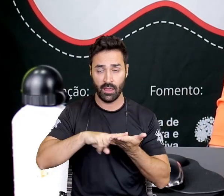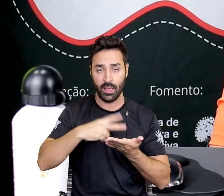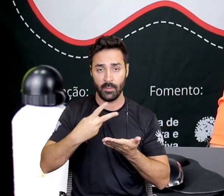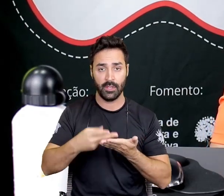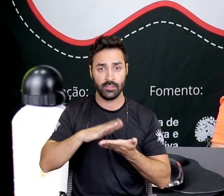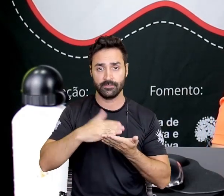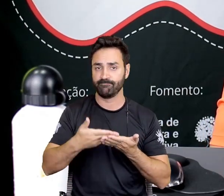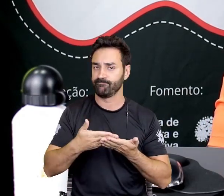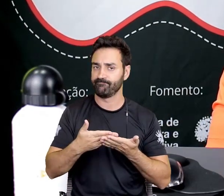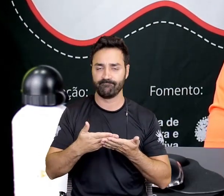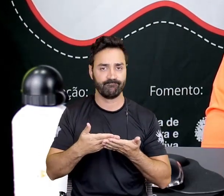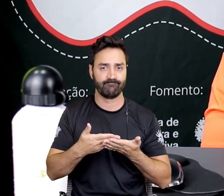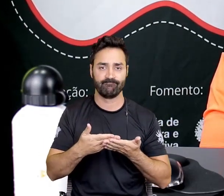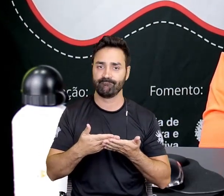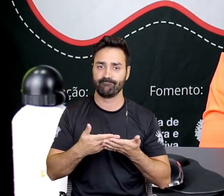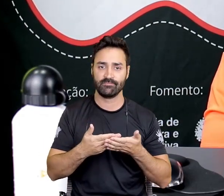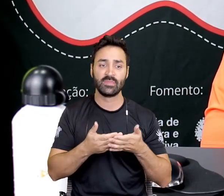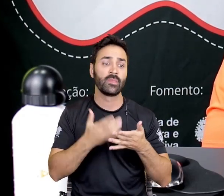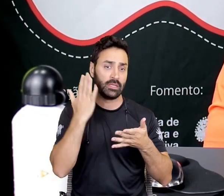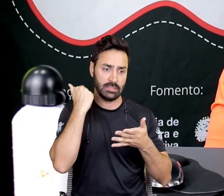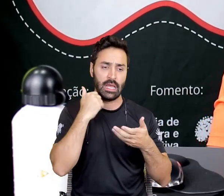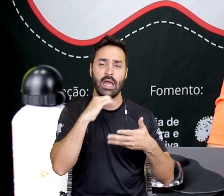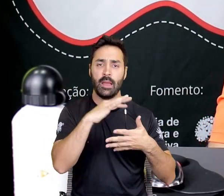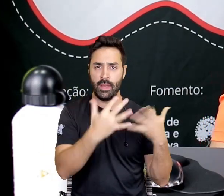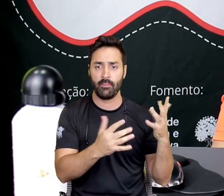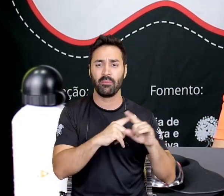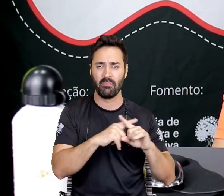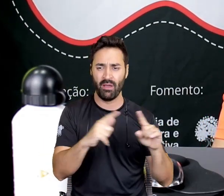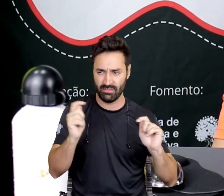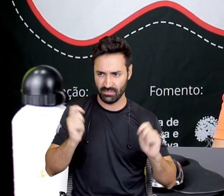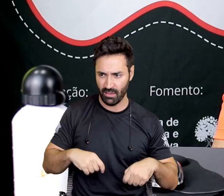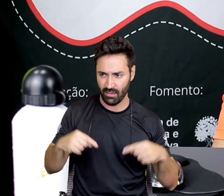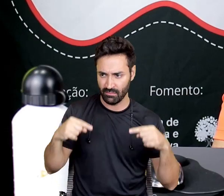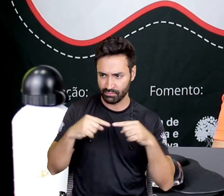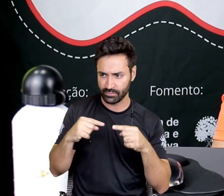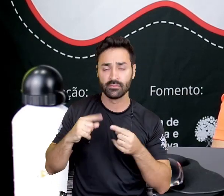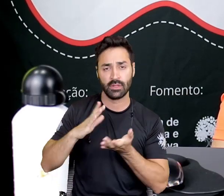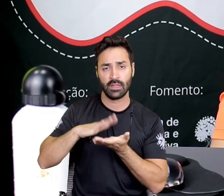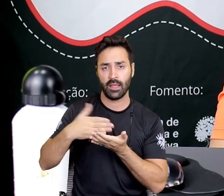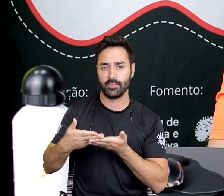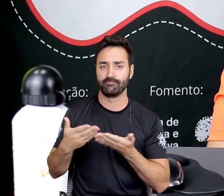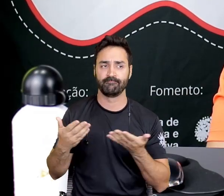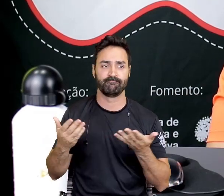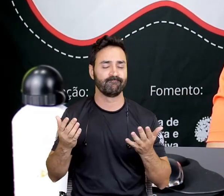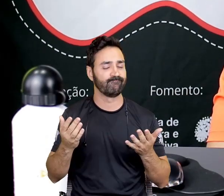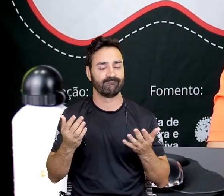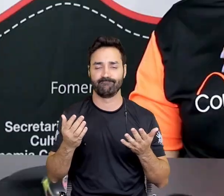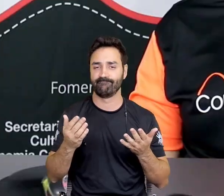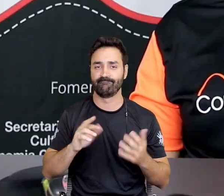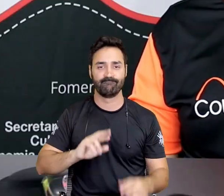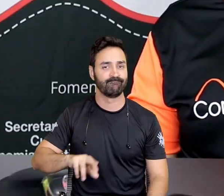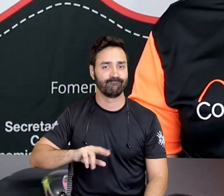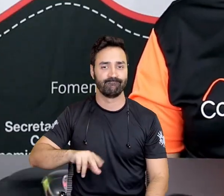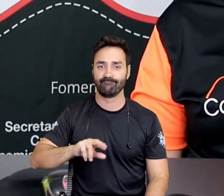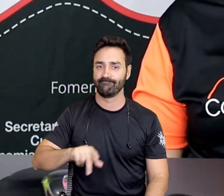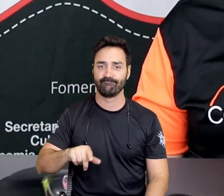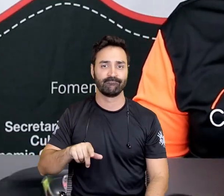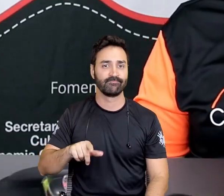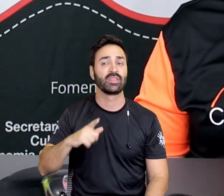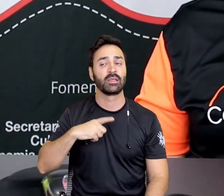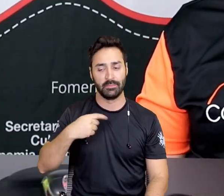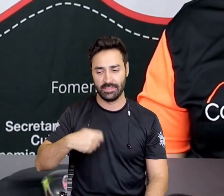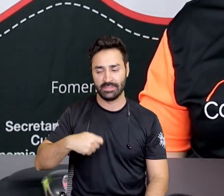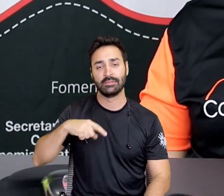de língua não te faz um tradutor e intérprete. O tradutor e intérprete ele tem outros papéis, ele tem outras